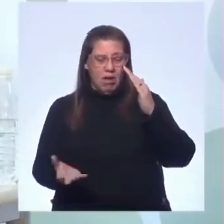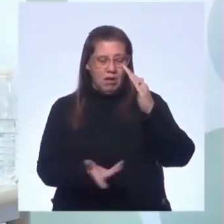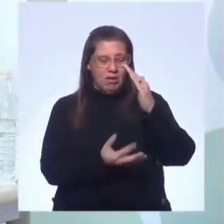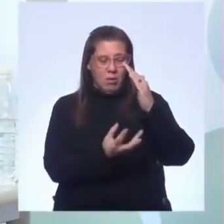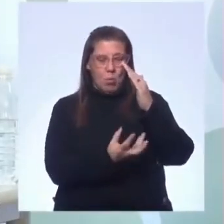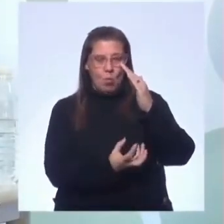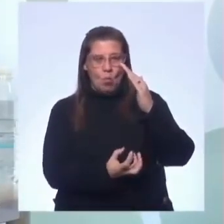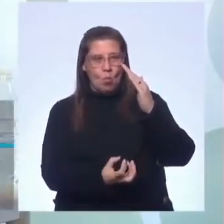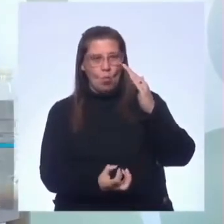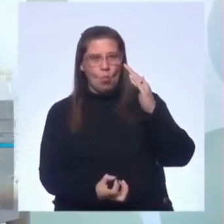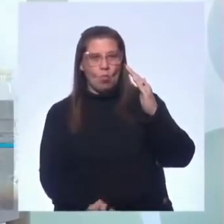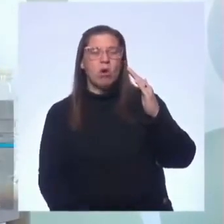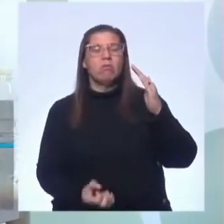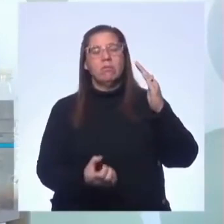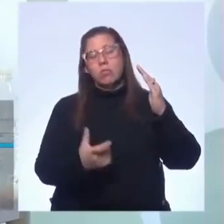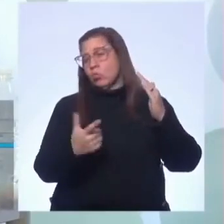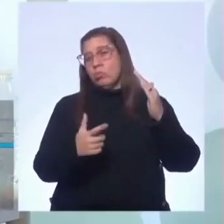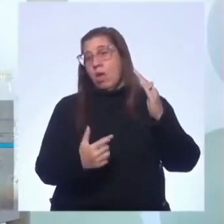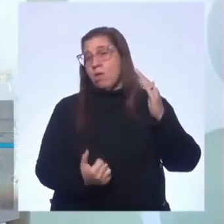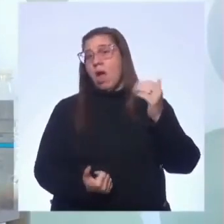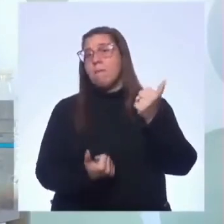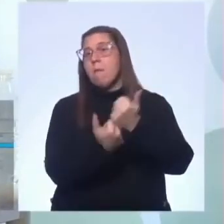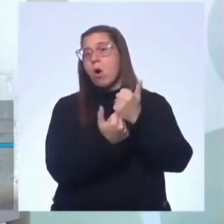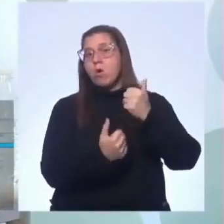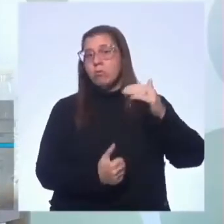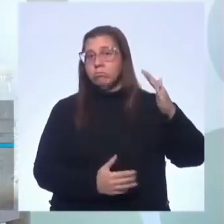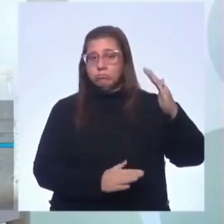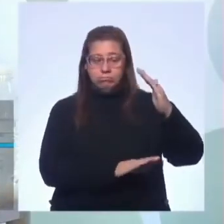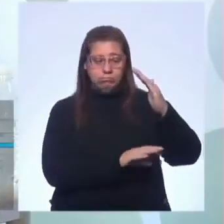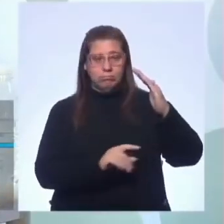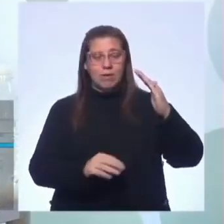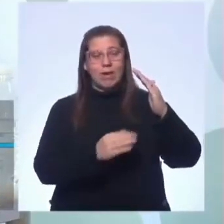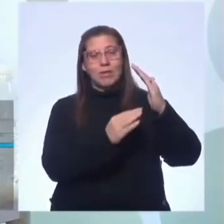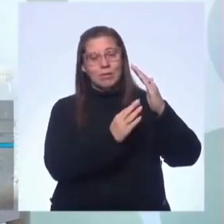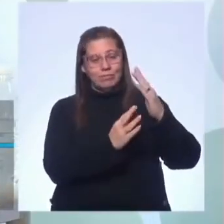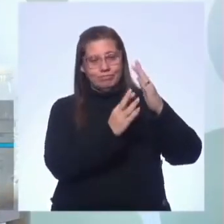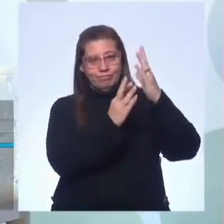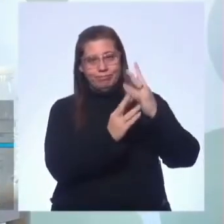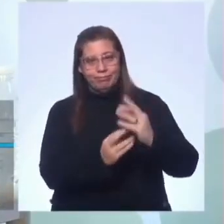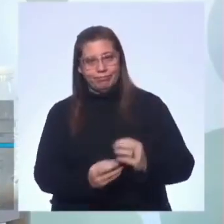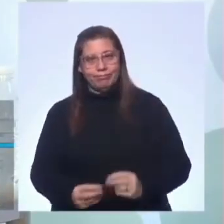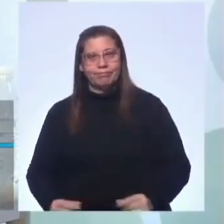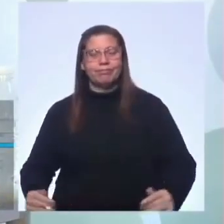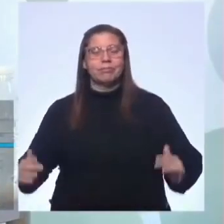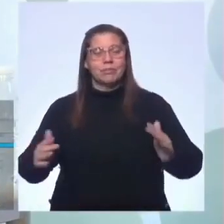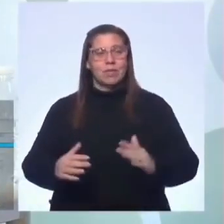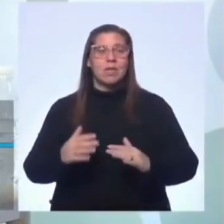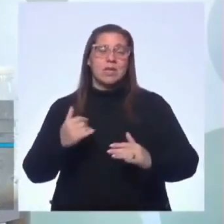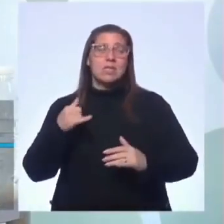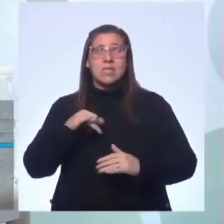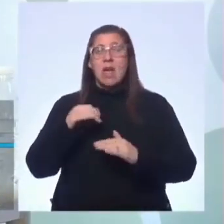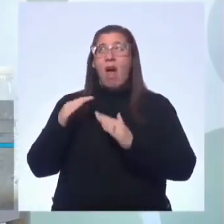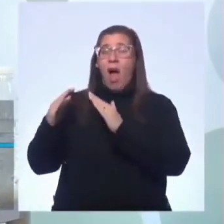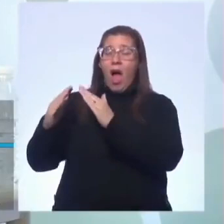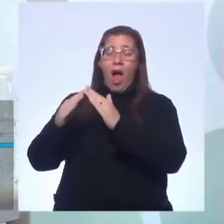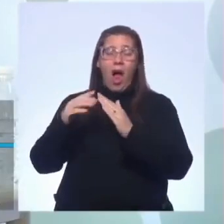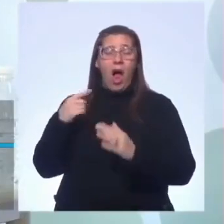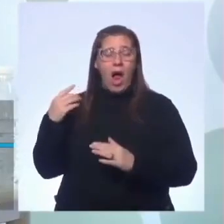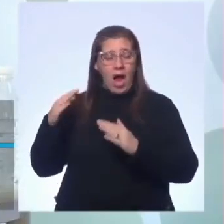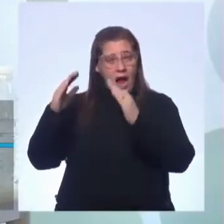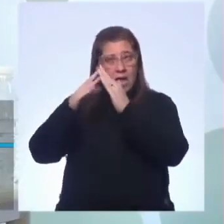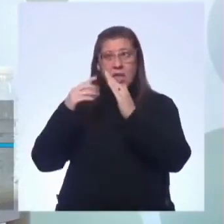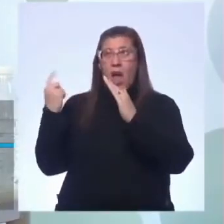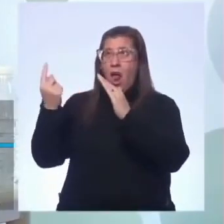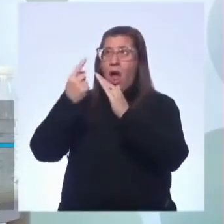não vai ter apoio, porque o único apoio que ela tinha era essa terra. Então as casas que estão em áreas mais elevadas têm a tendência